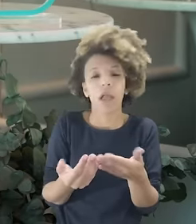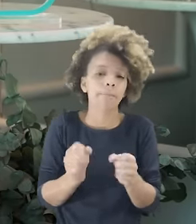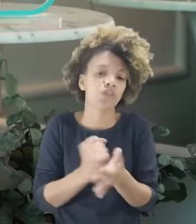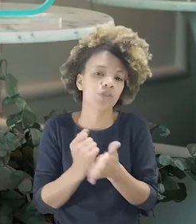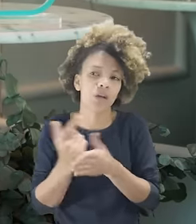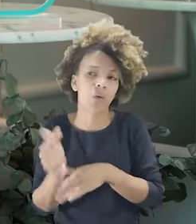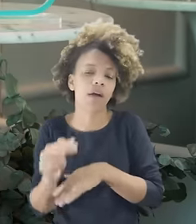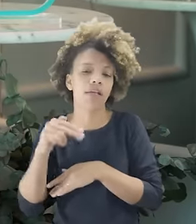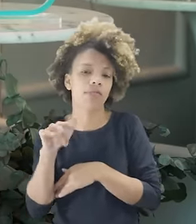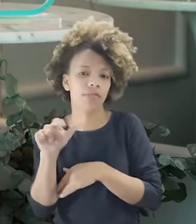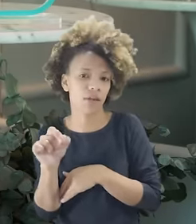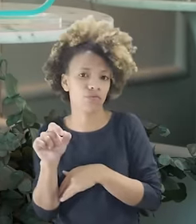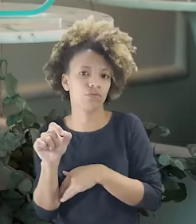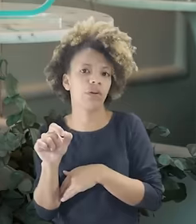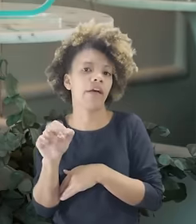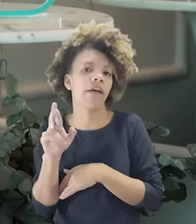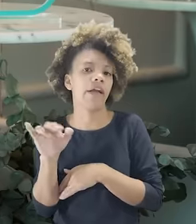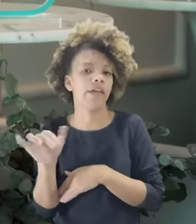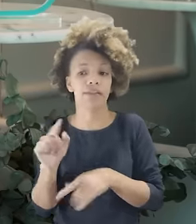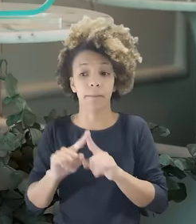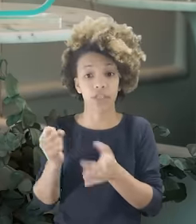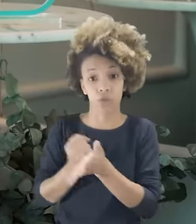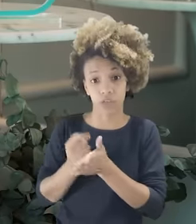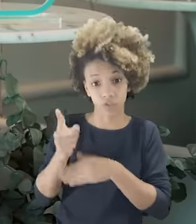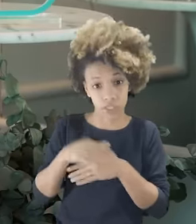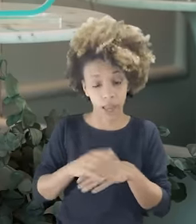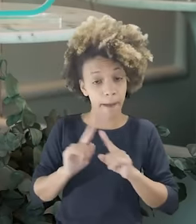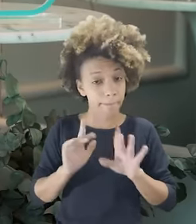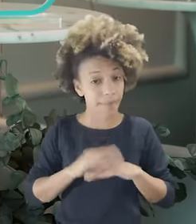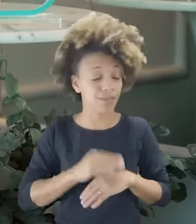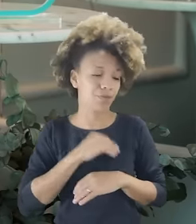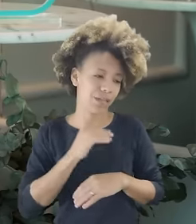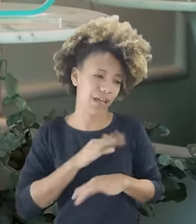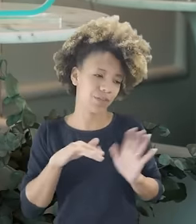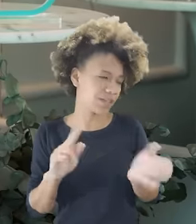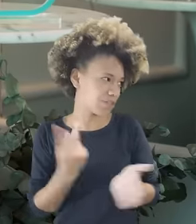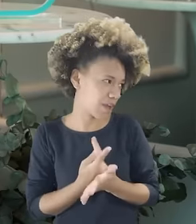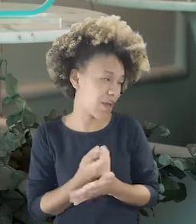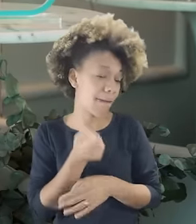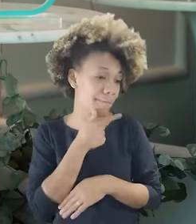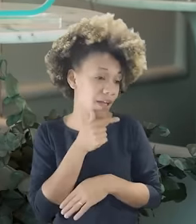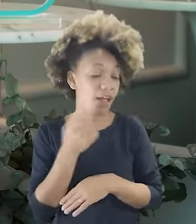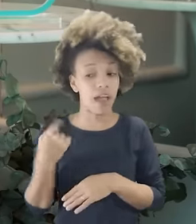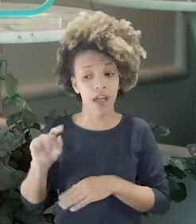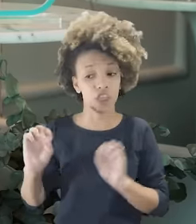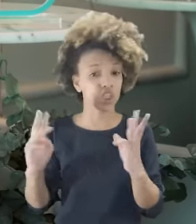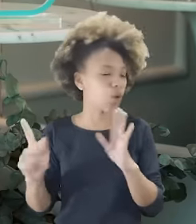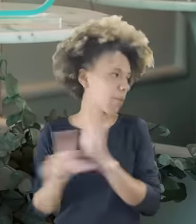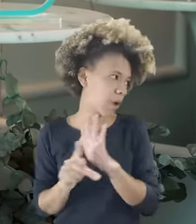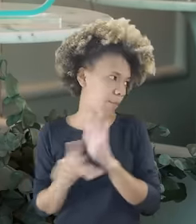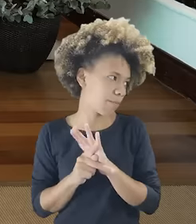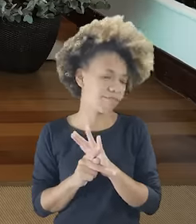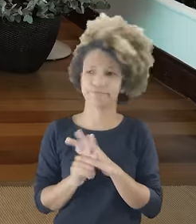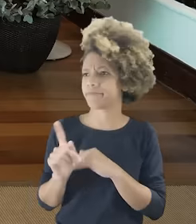podia ter contratado Nando Reis contratando você para fazer só que eu acho que o pecado Às vezes o erro de muito comediante é ir lá e